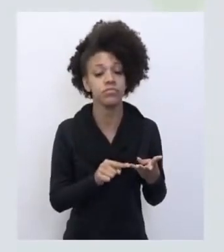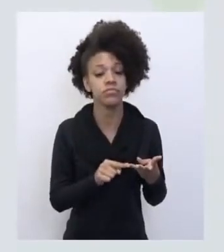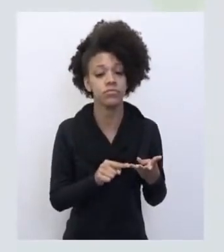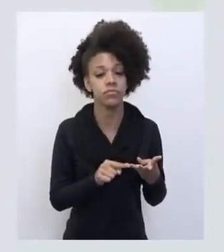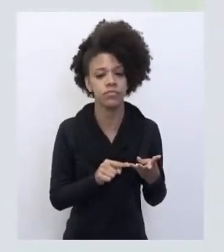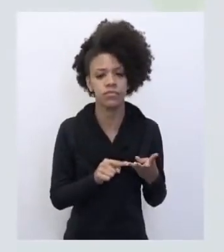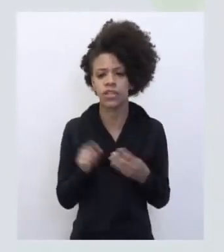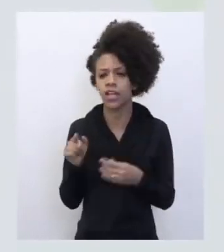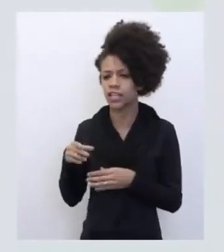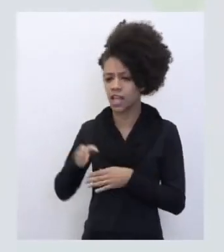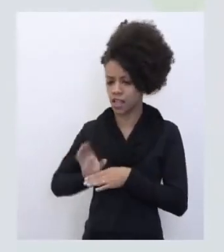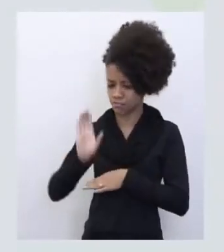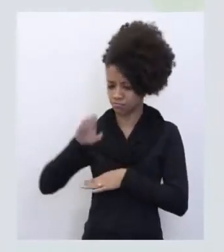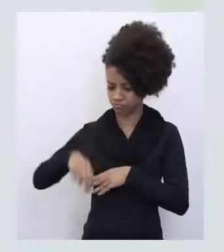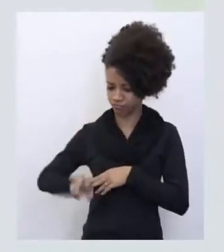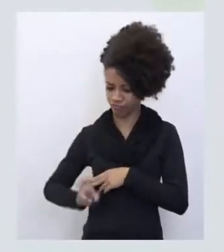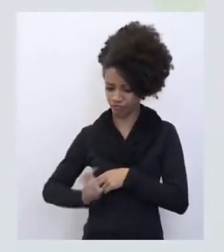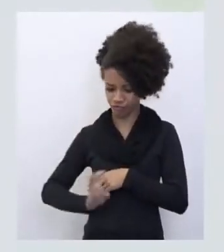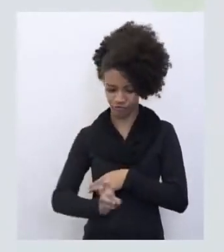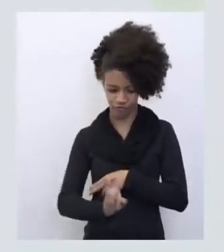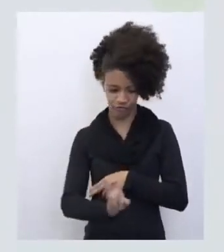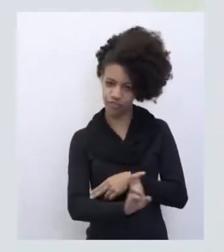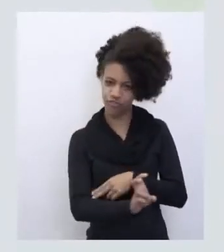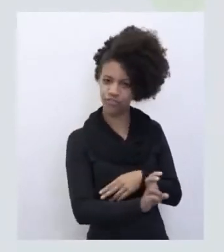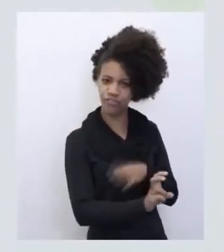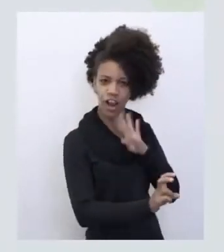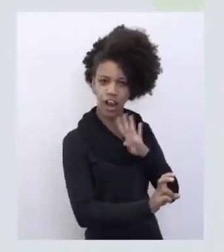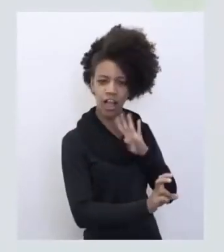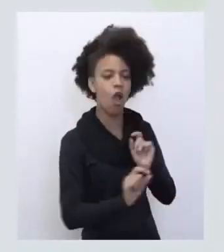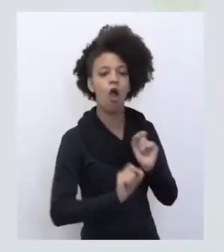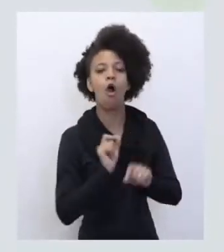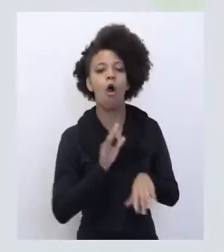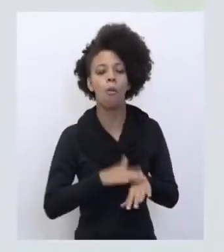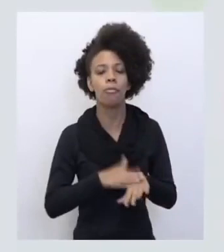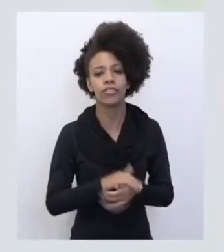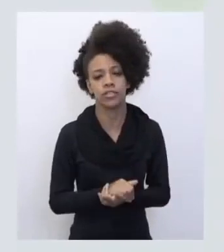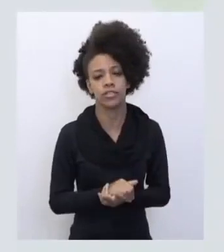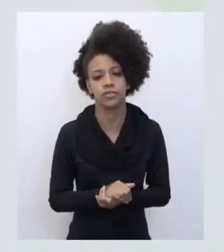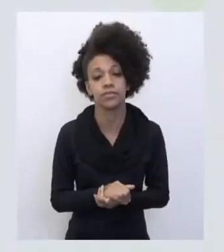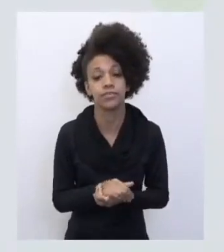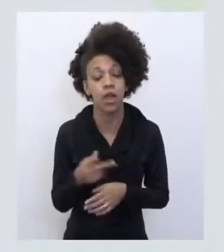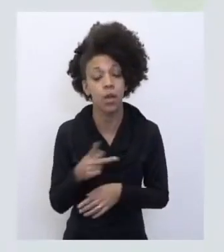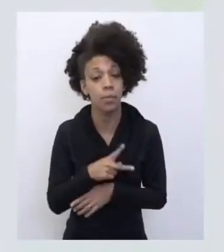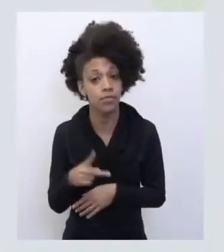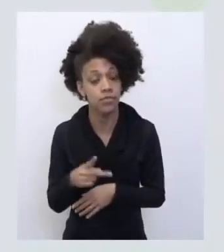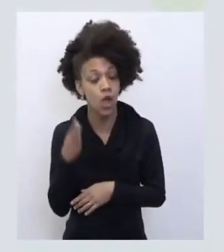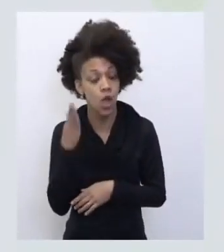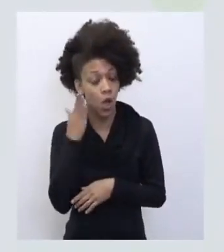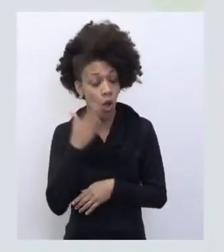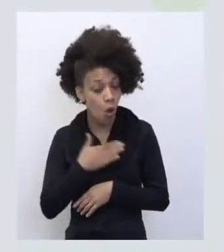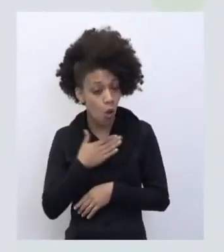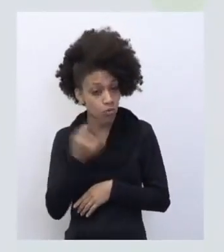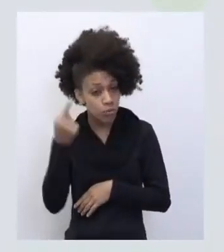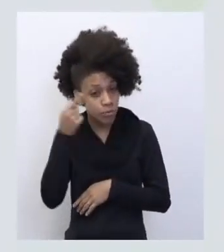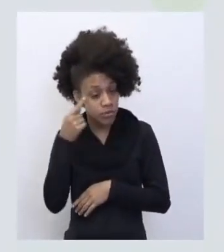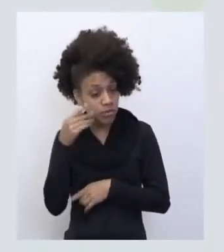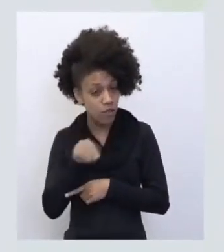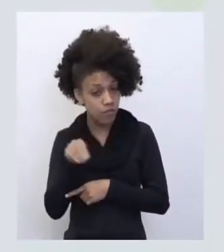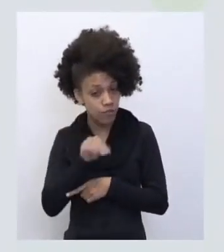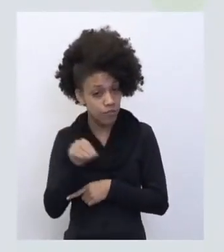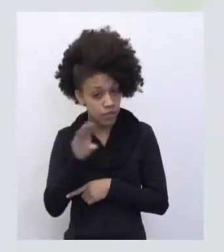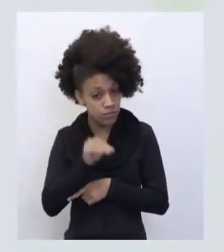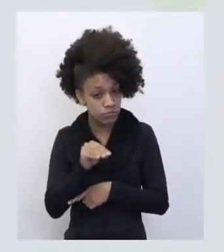E essa cobrinha simpática aqui, professor, como ela foi feita? Professora Fernanda, eu gosto de pensar os fantoches a partir